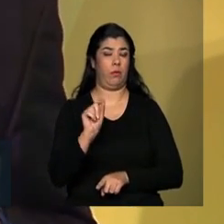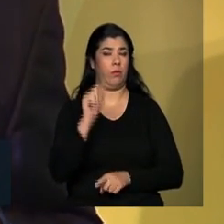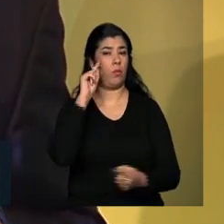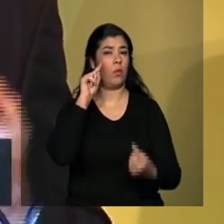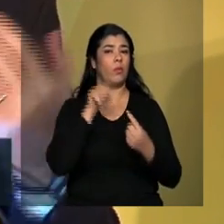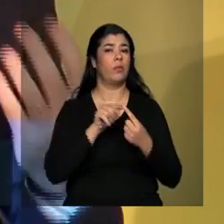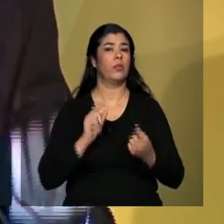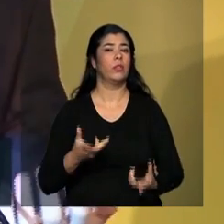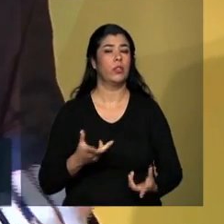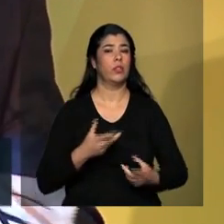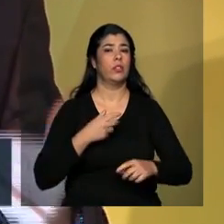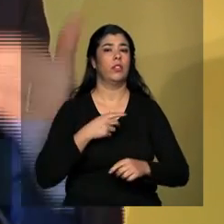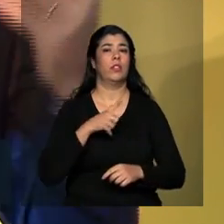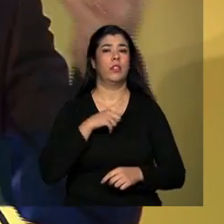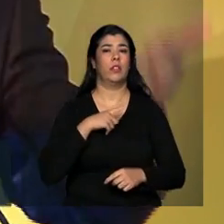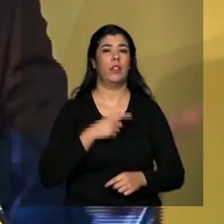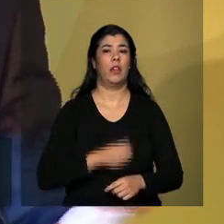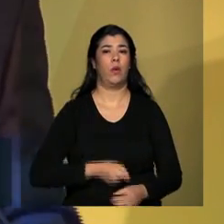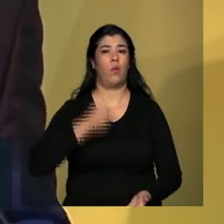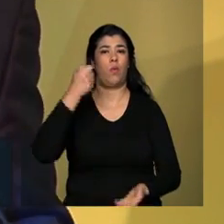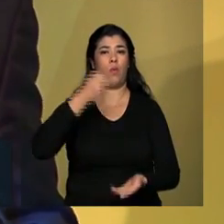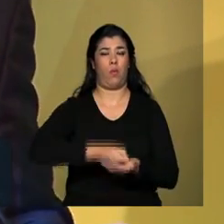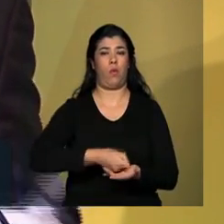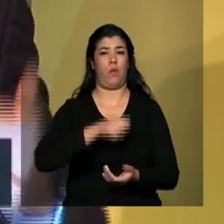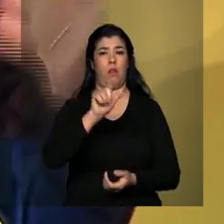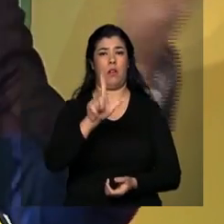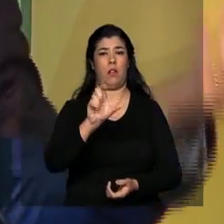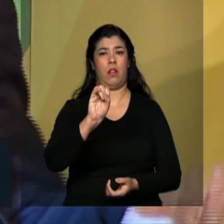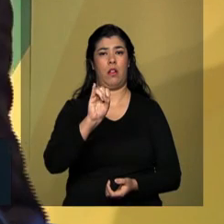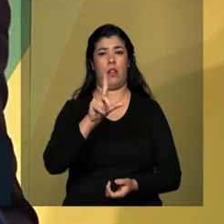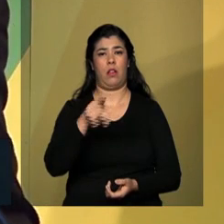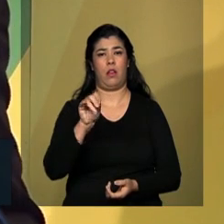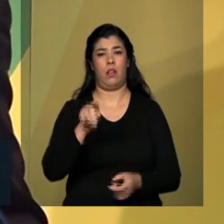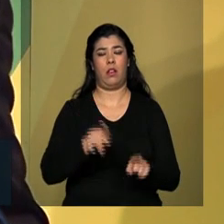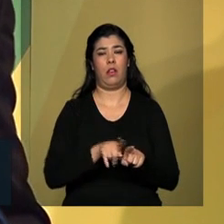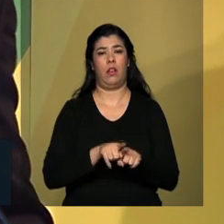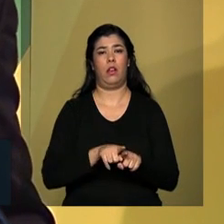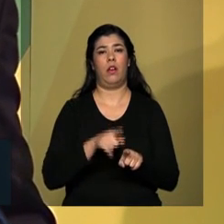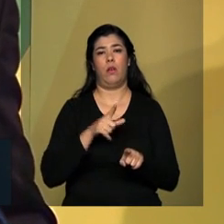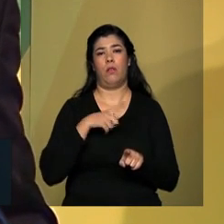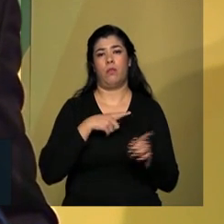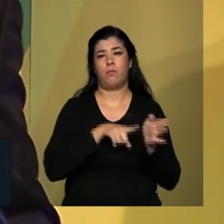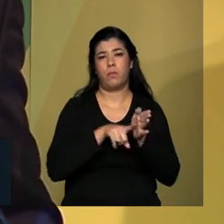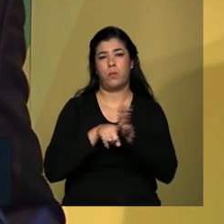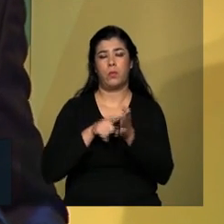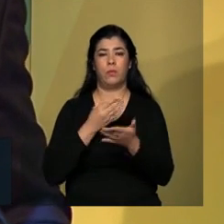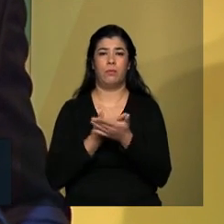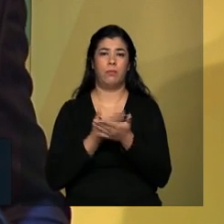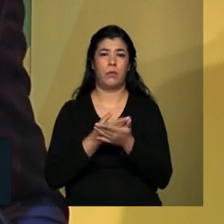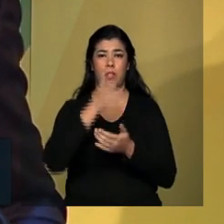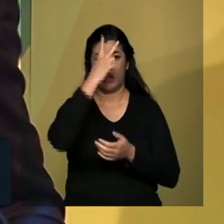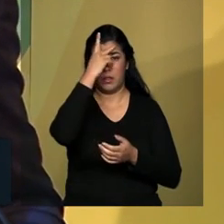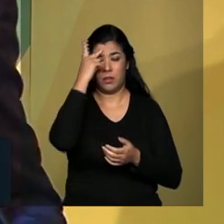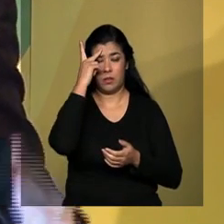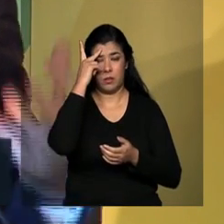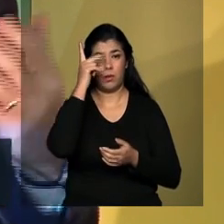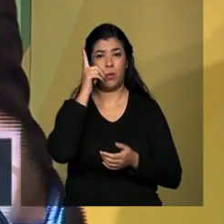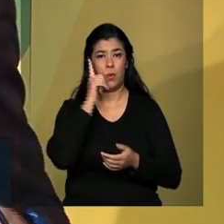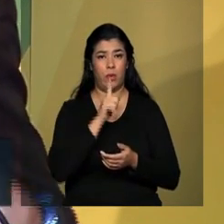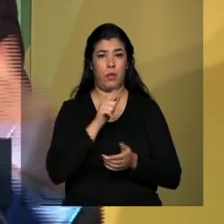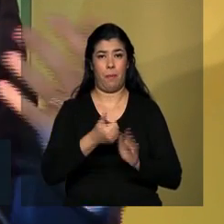construir o leilão público, e esse estudo será pago pelo ganhador da